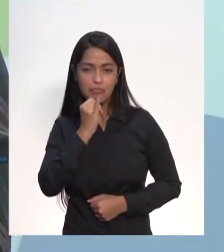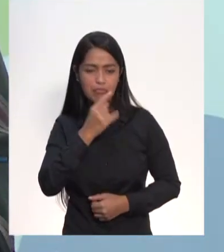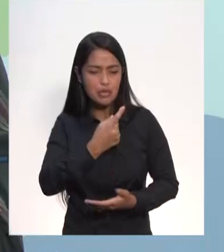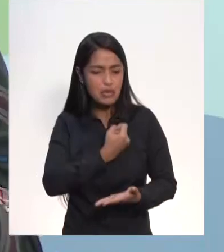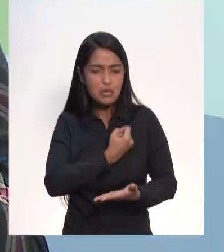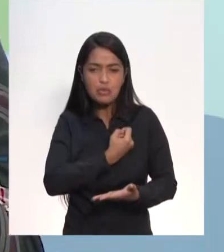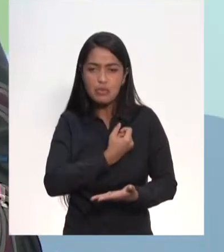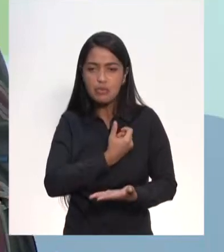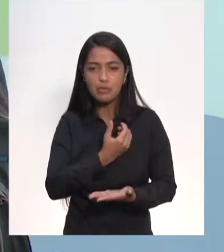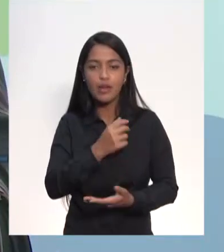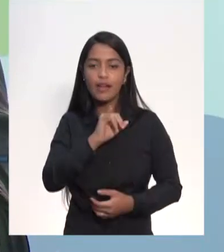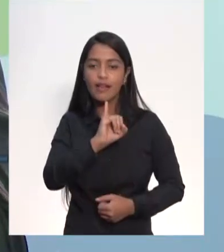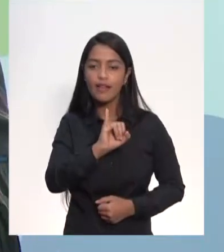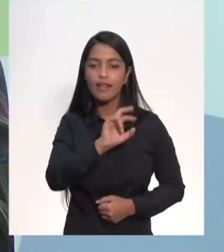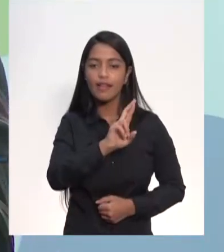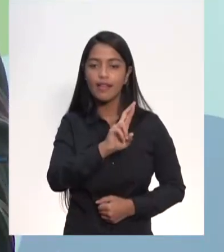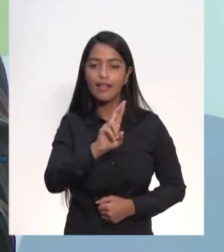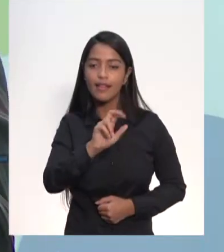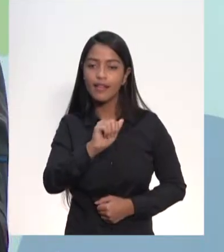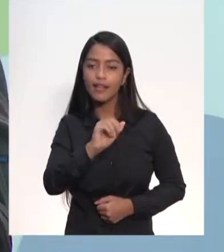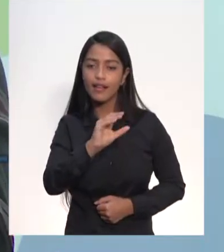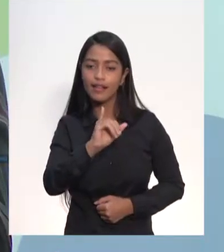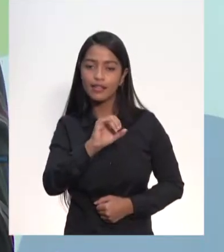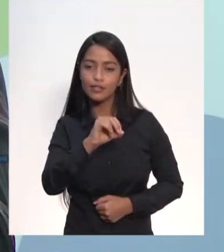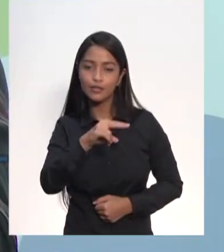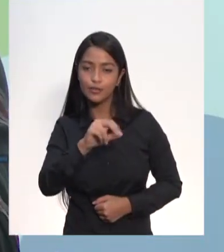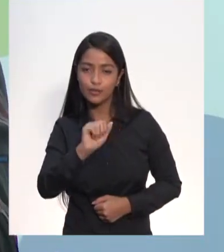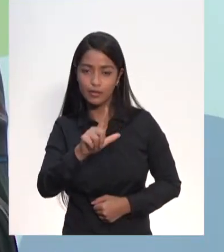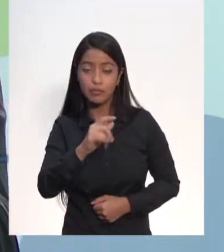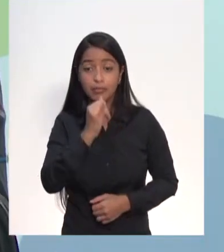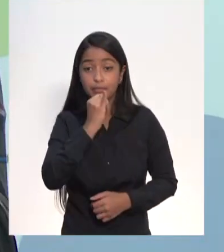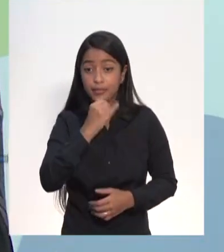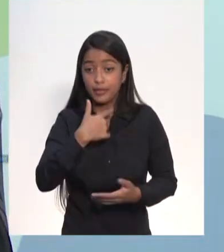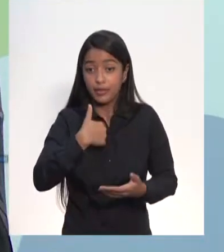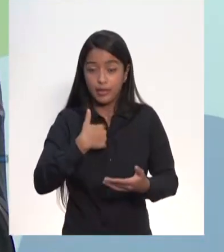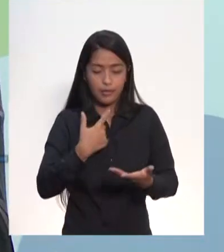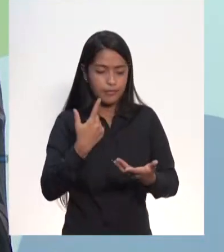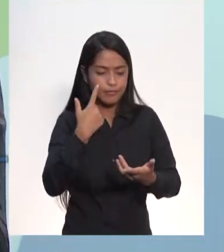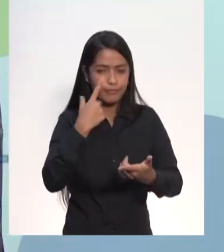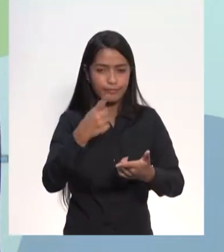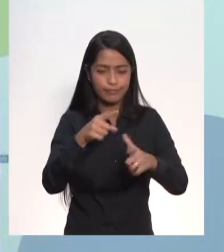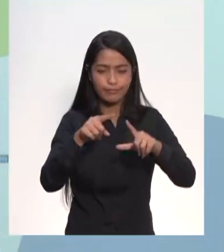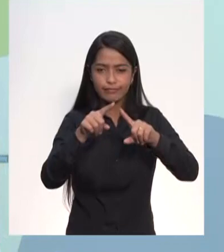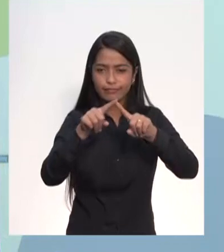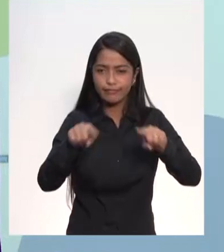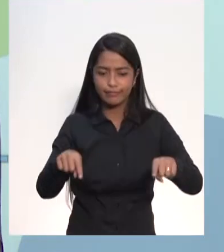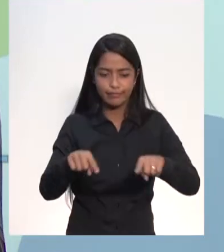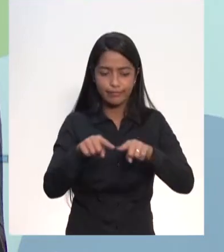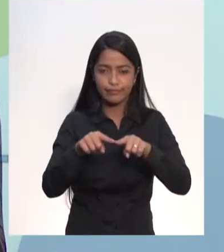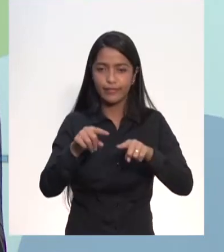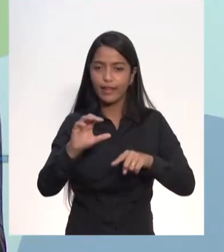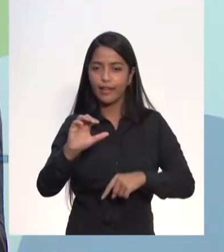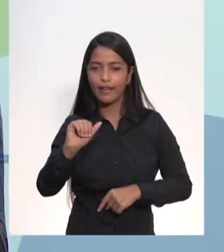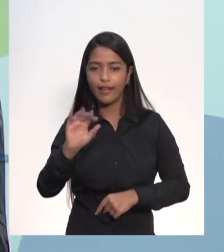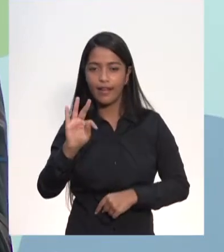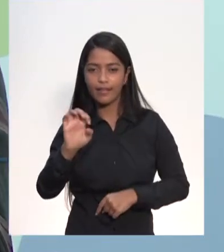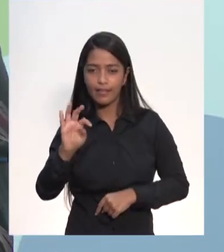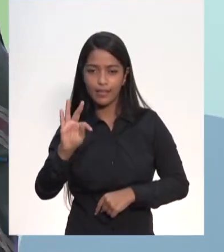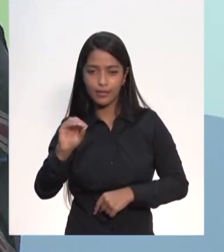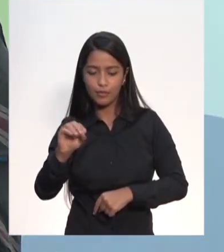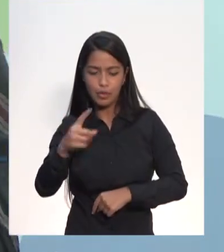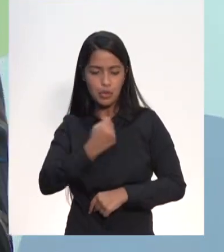aluno identifica lá, seno, eu identifiquei que o cateto oposto é esse valor aqui, né?